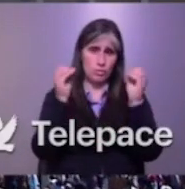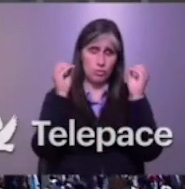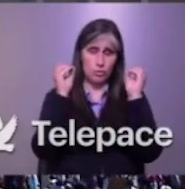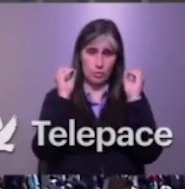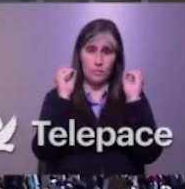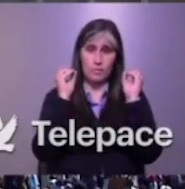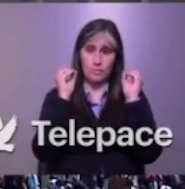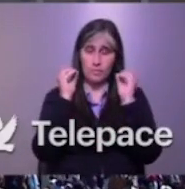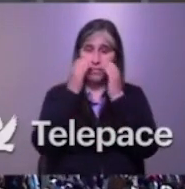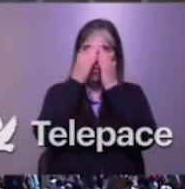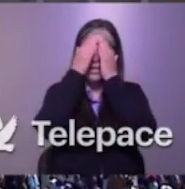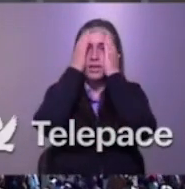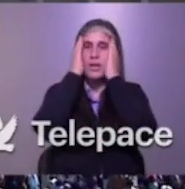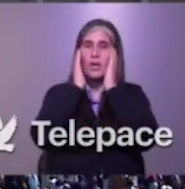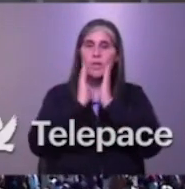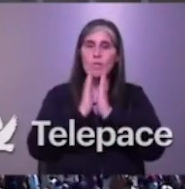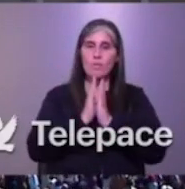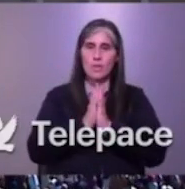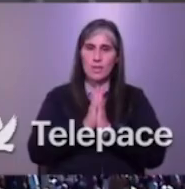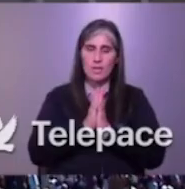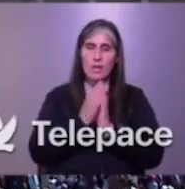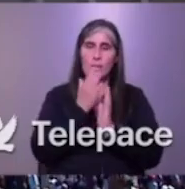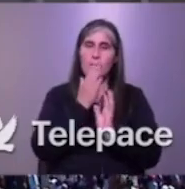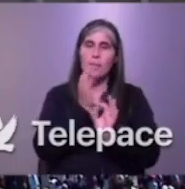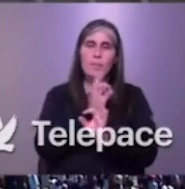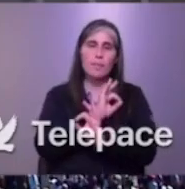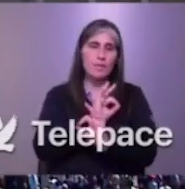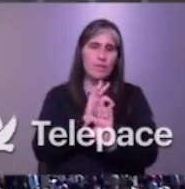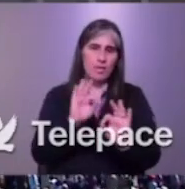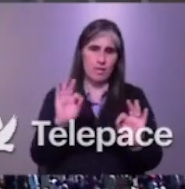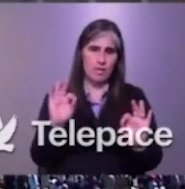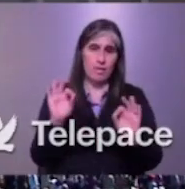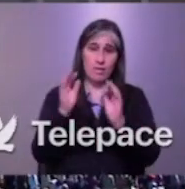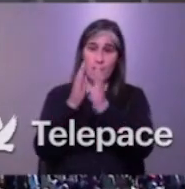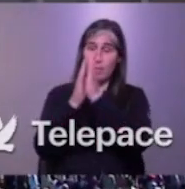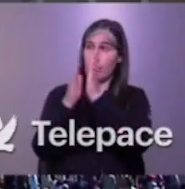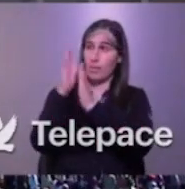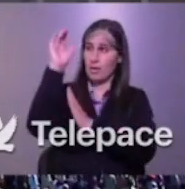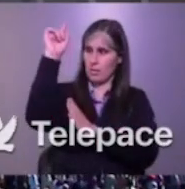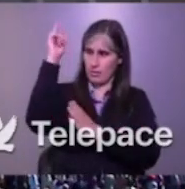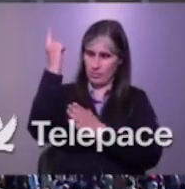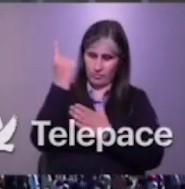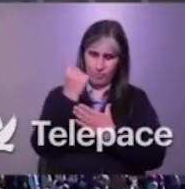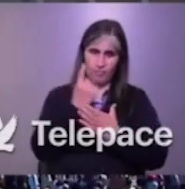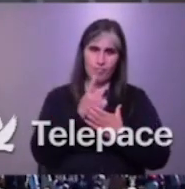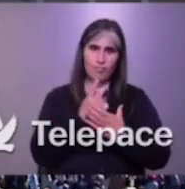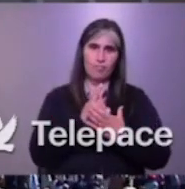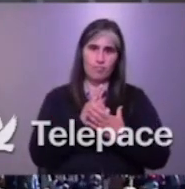ela é a perfeita morada de Deus no seio da humanidade.